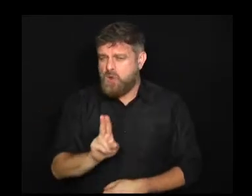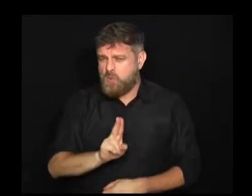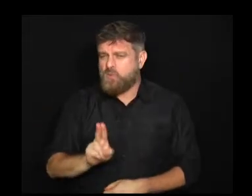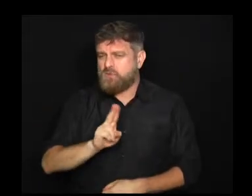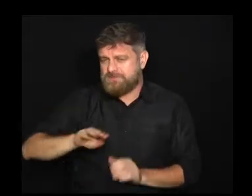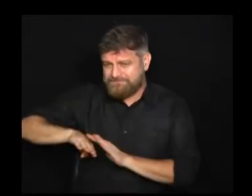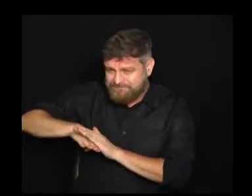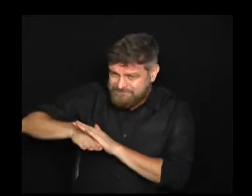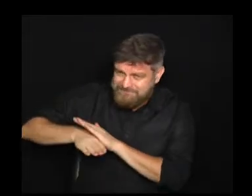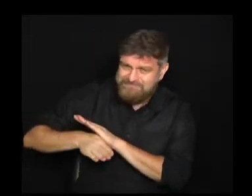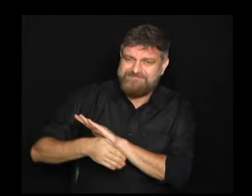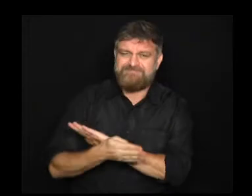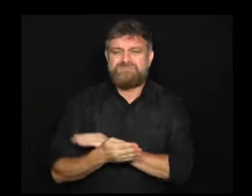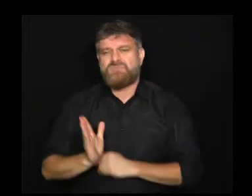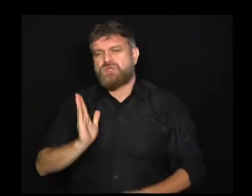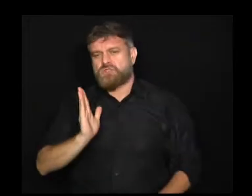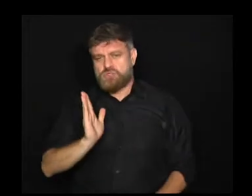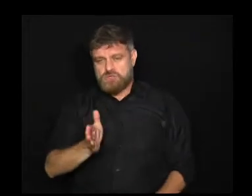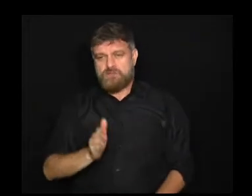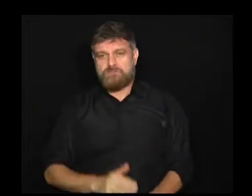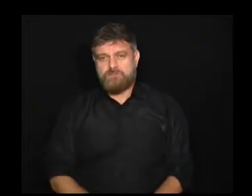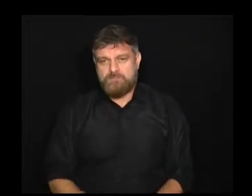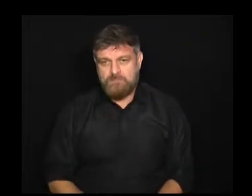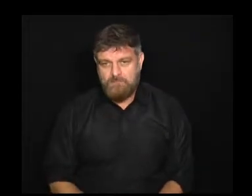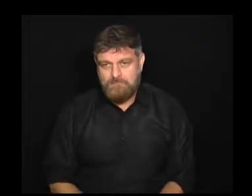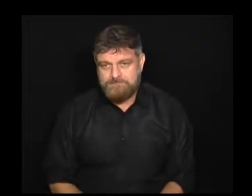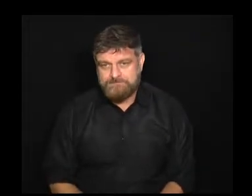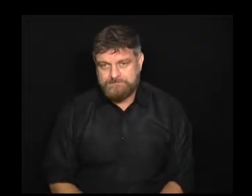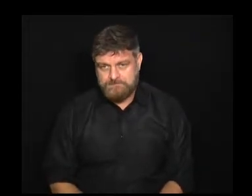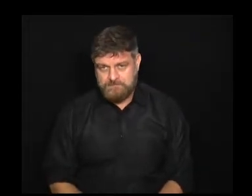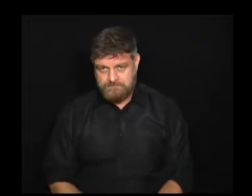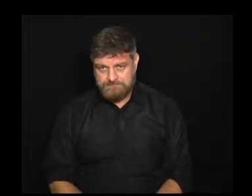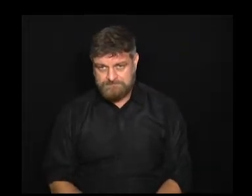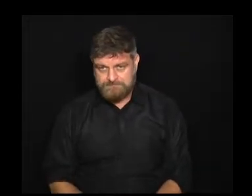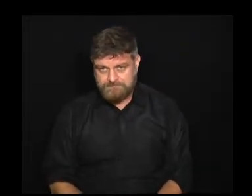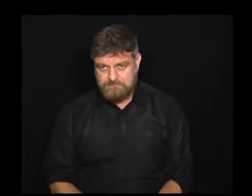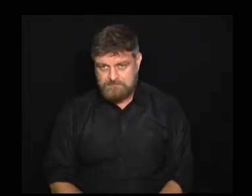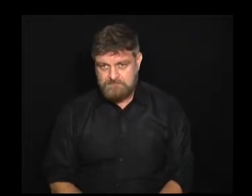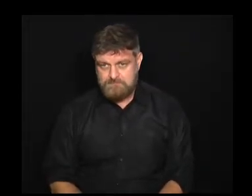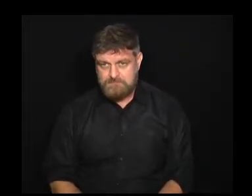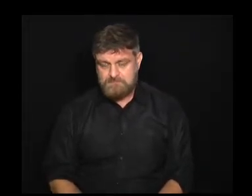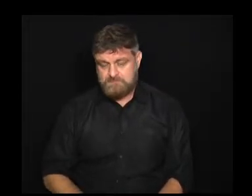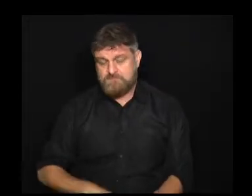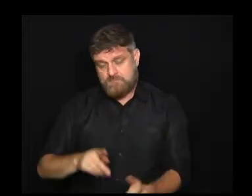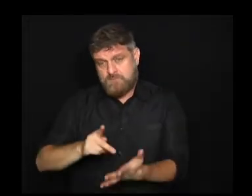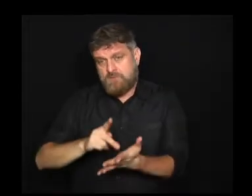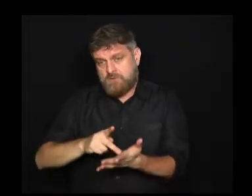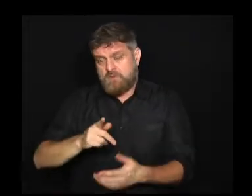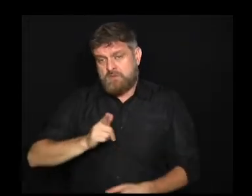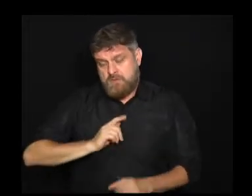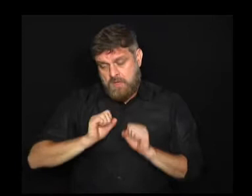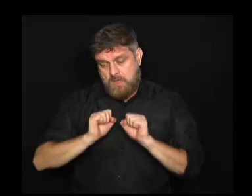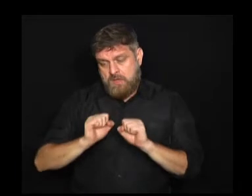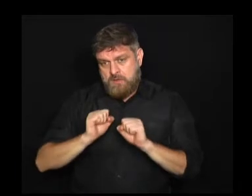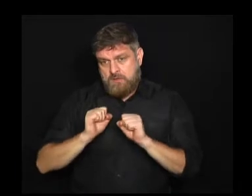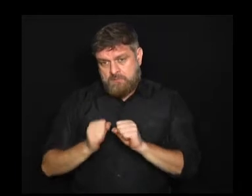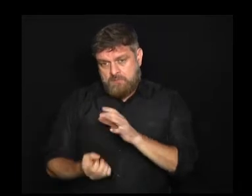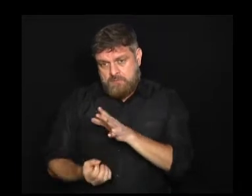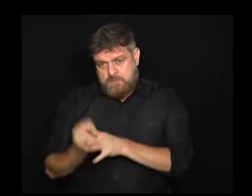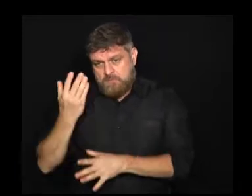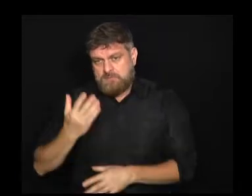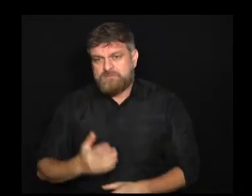tempo. E, assim, embora exista realmente uma possibilidade de